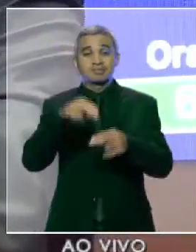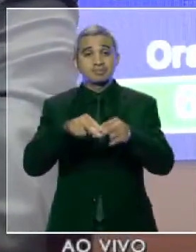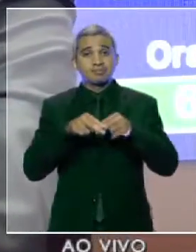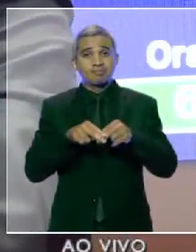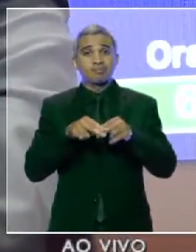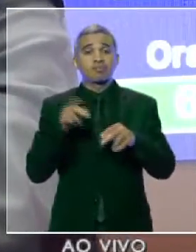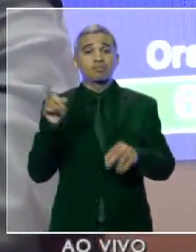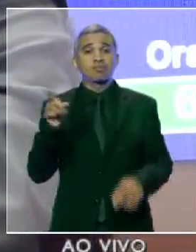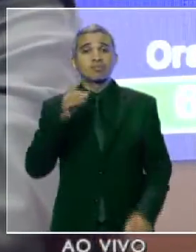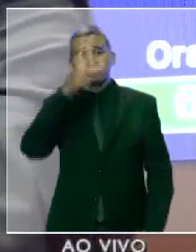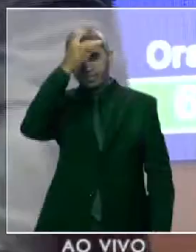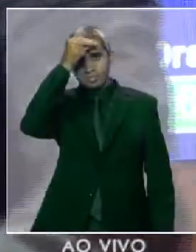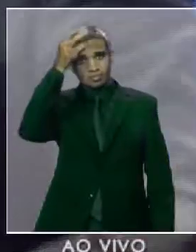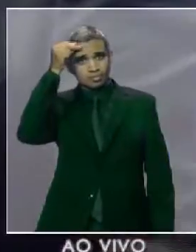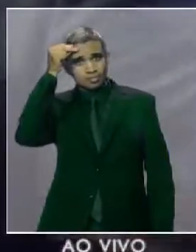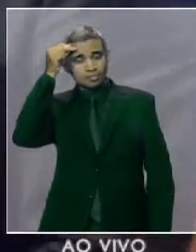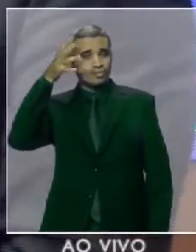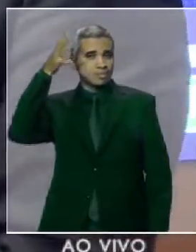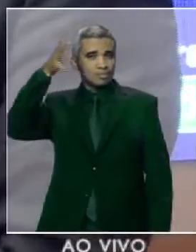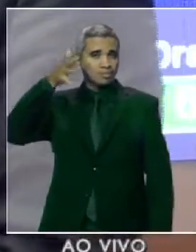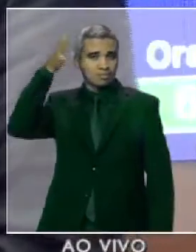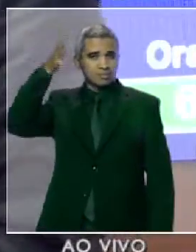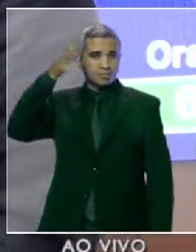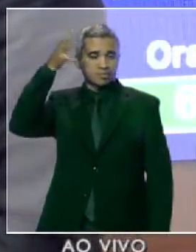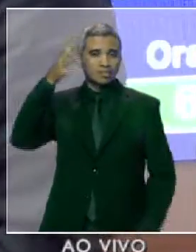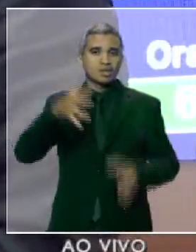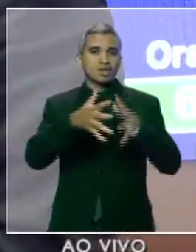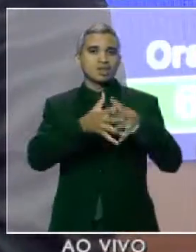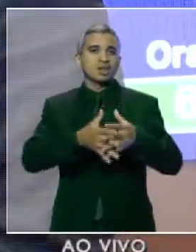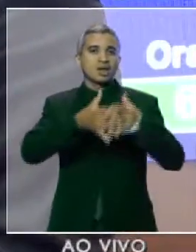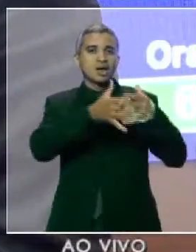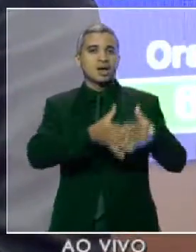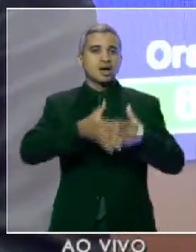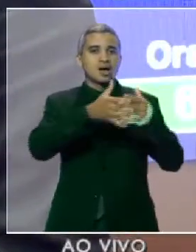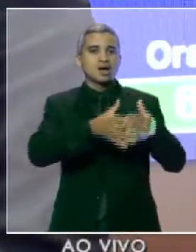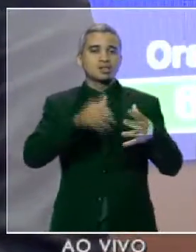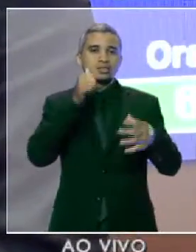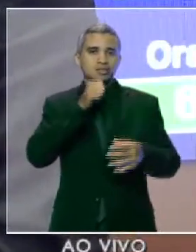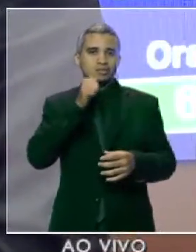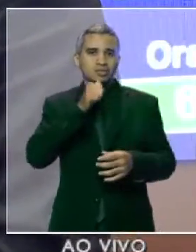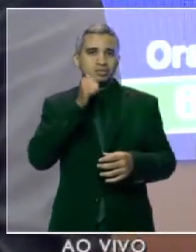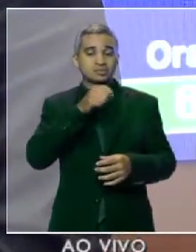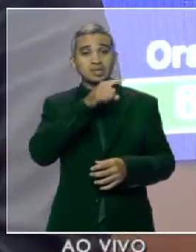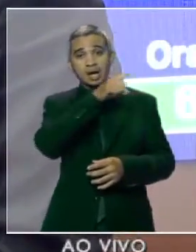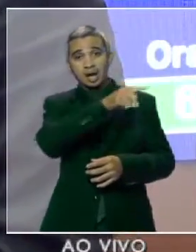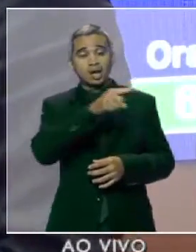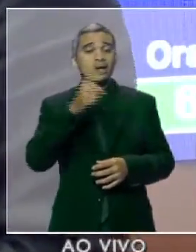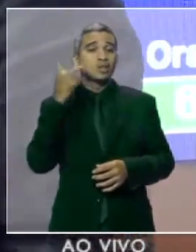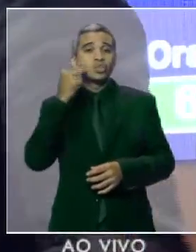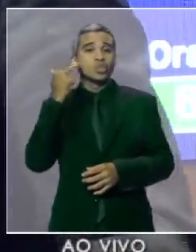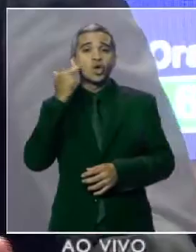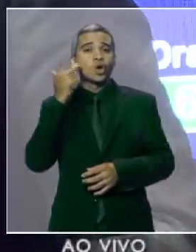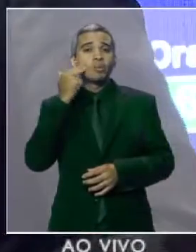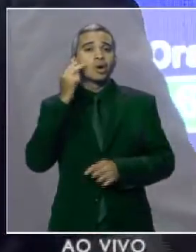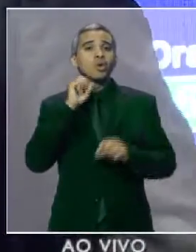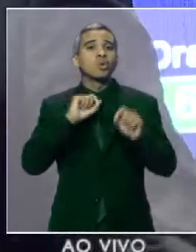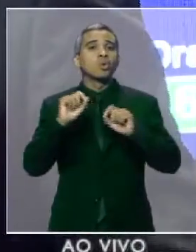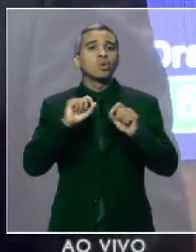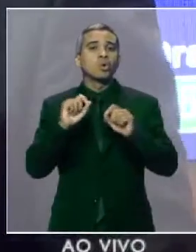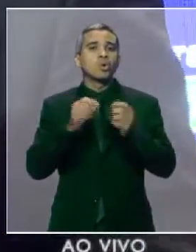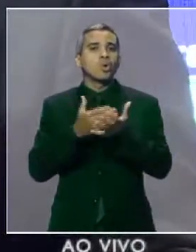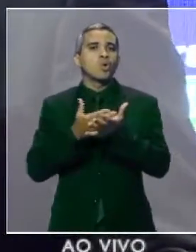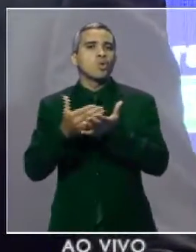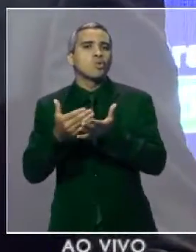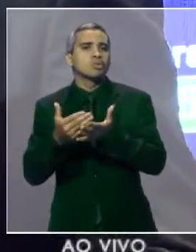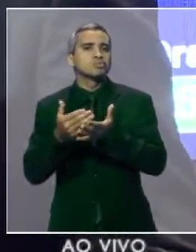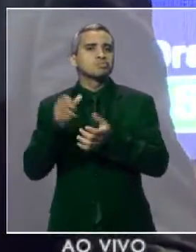mulher, ela, o que é lá é natural, em Lago da Pedra, criou um clima de